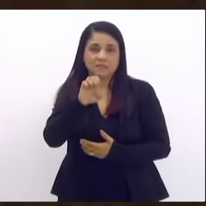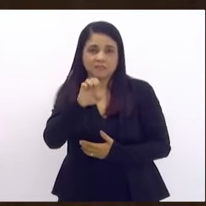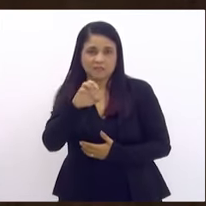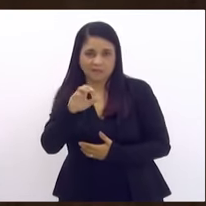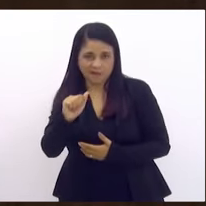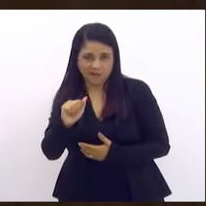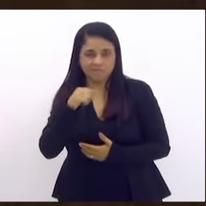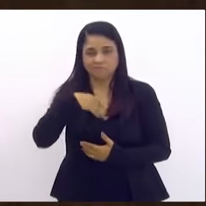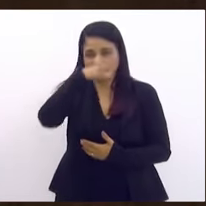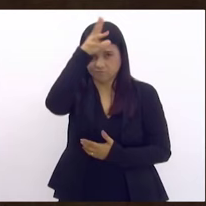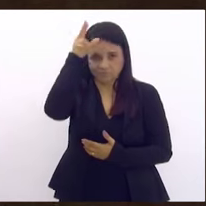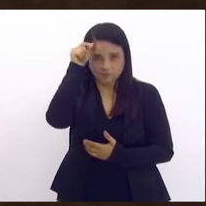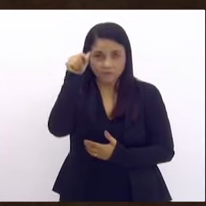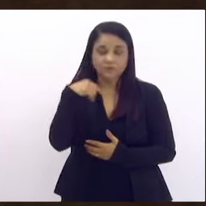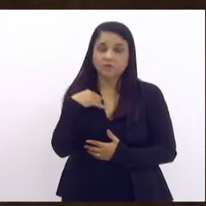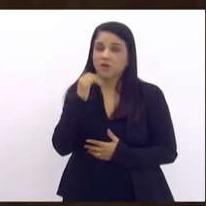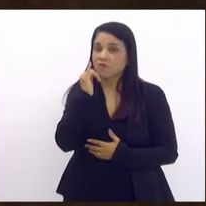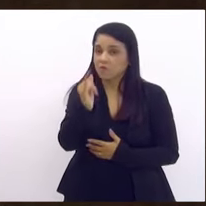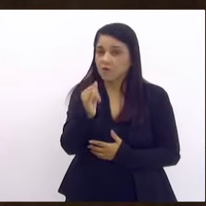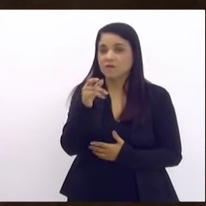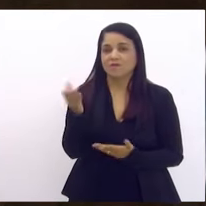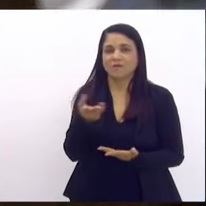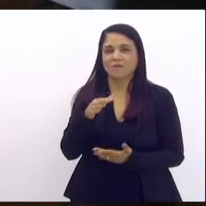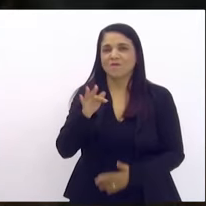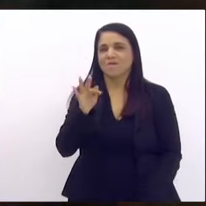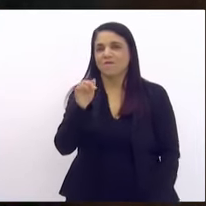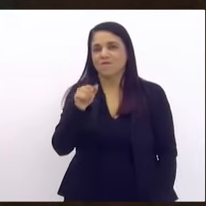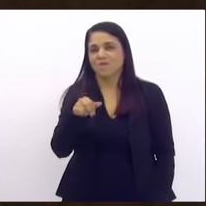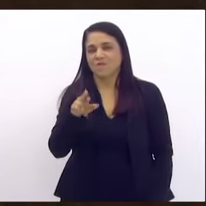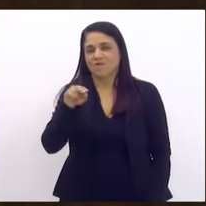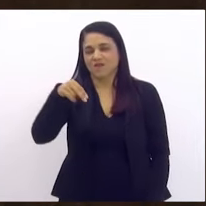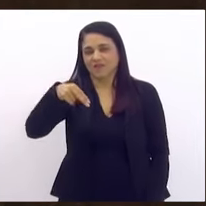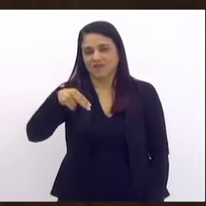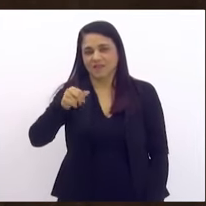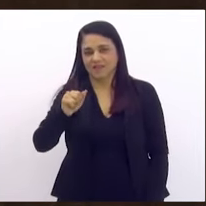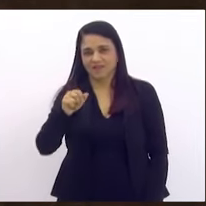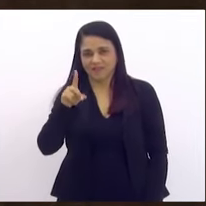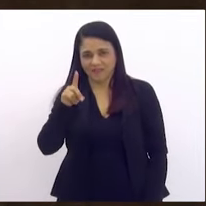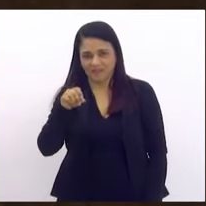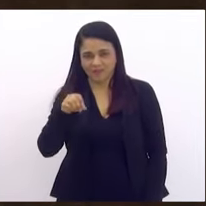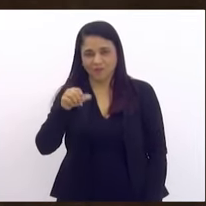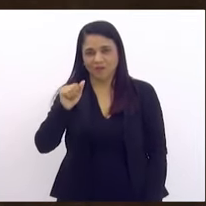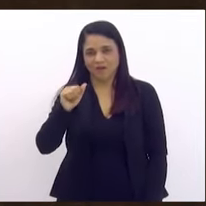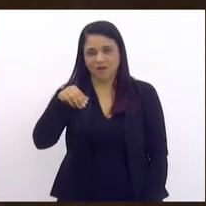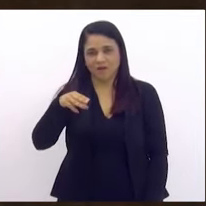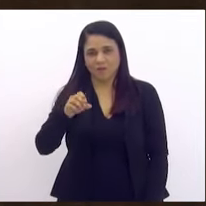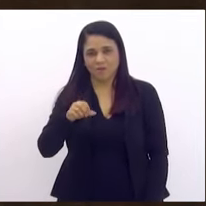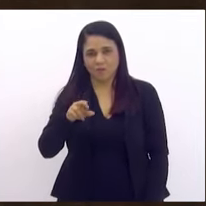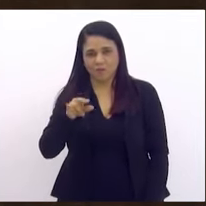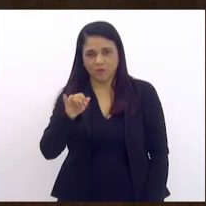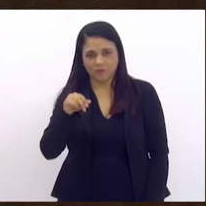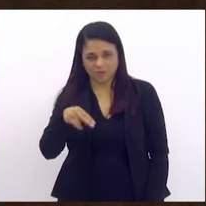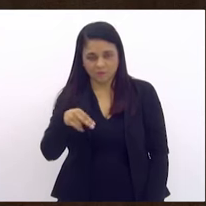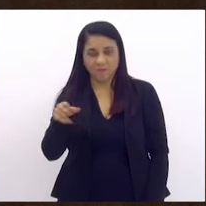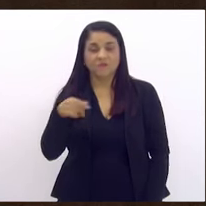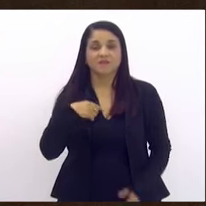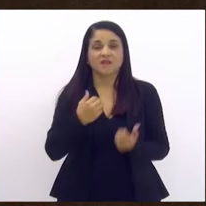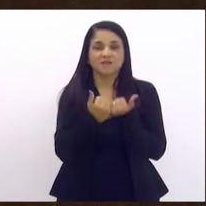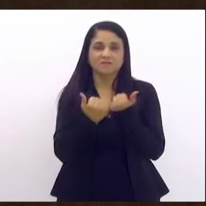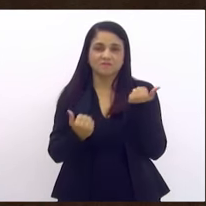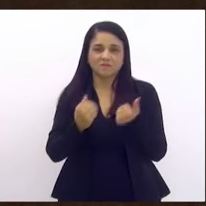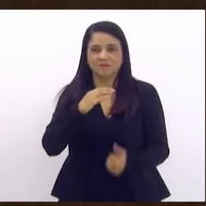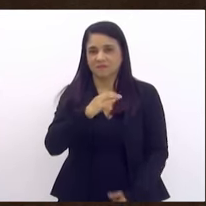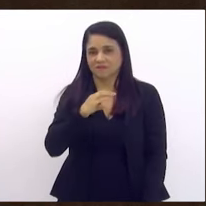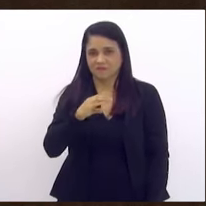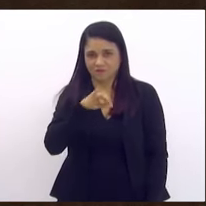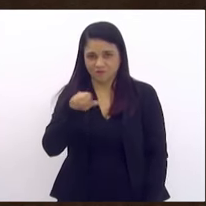estamos aqui com o Fernanda amm que é da assessoria da ccj e